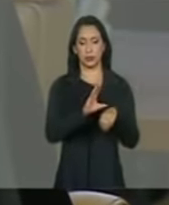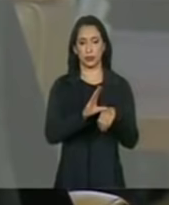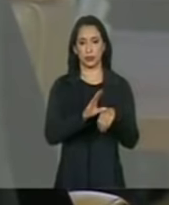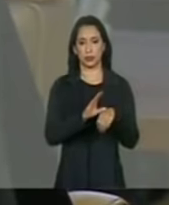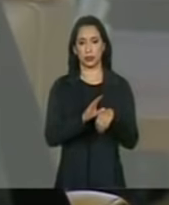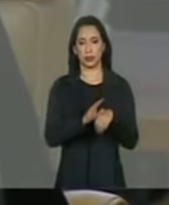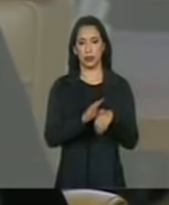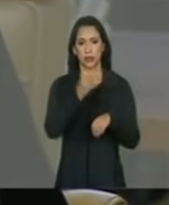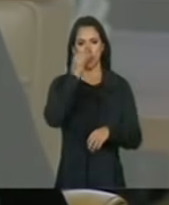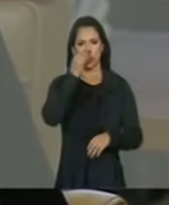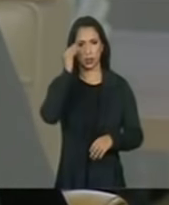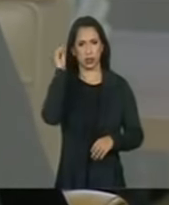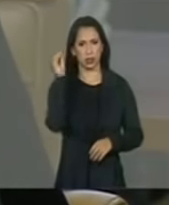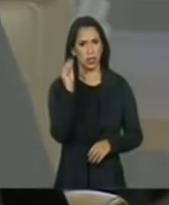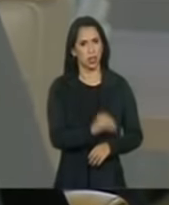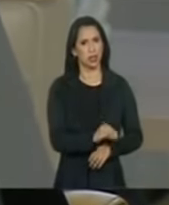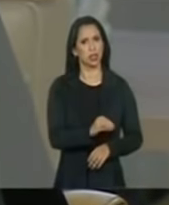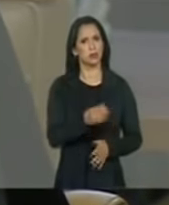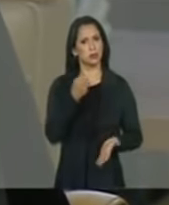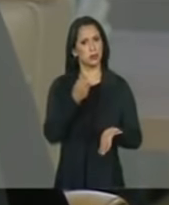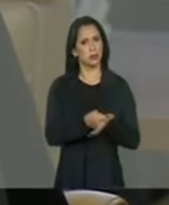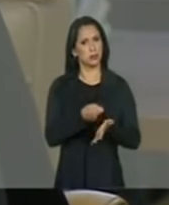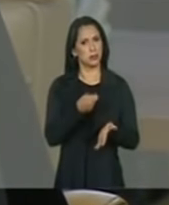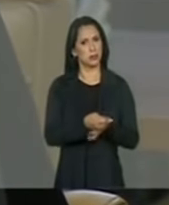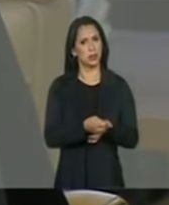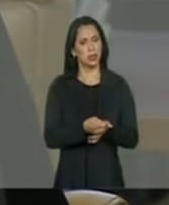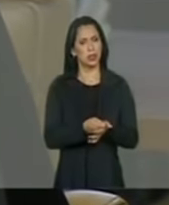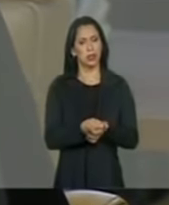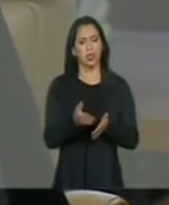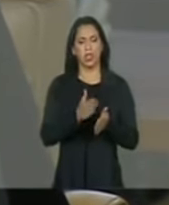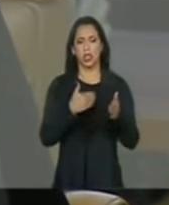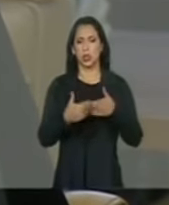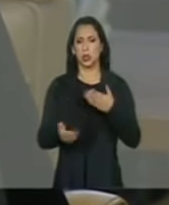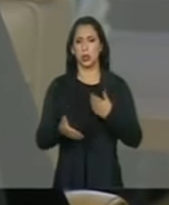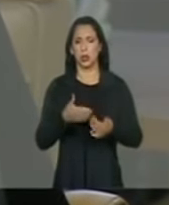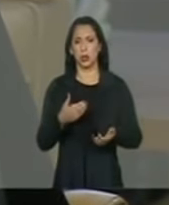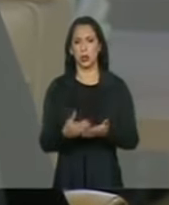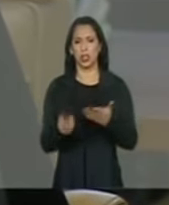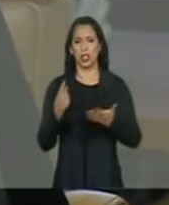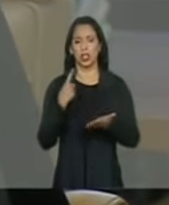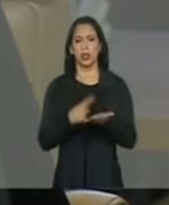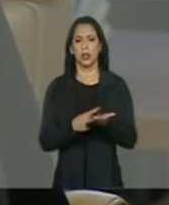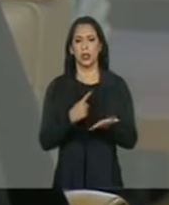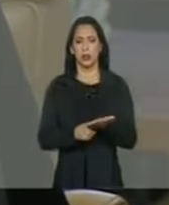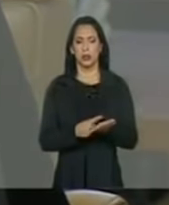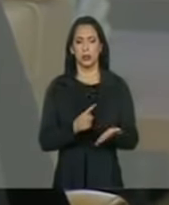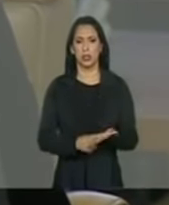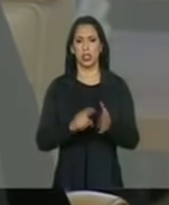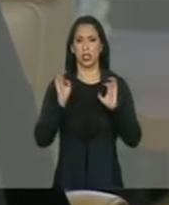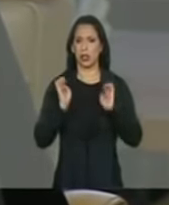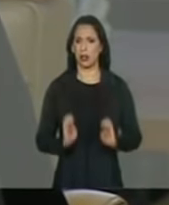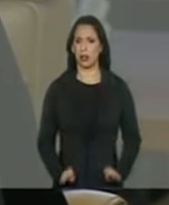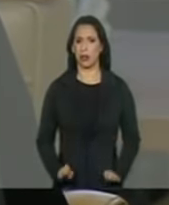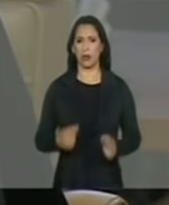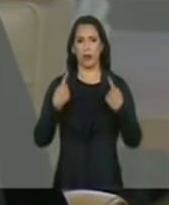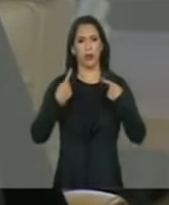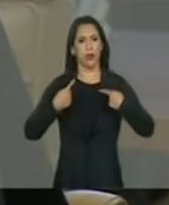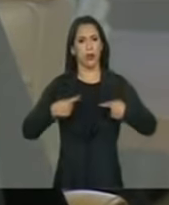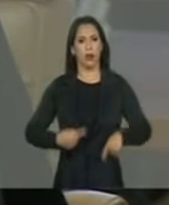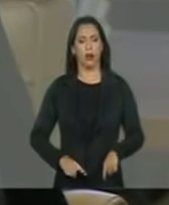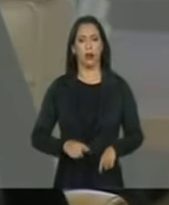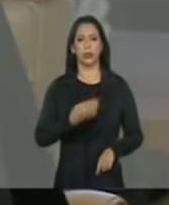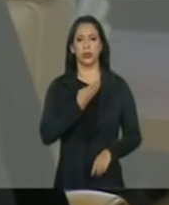com extremo rigor qualquer prática comprometedora da integridade ética dos agentes públicos